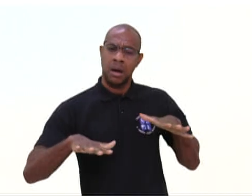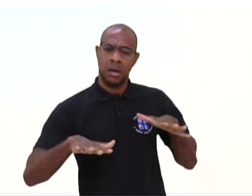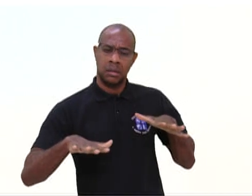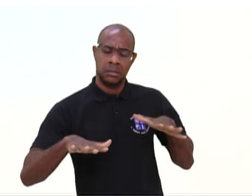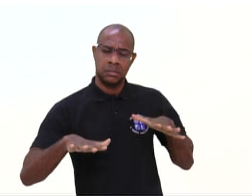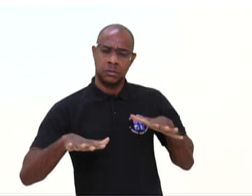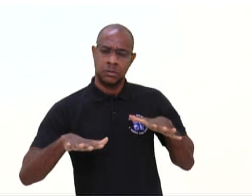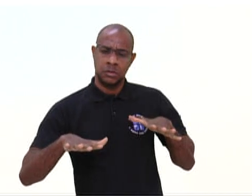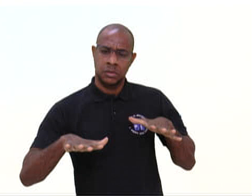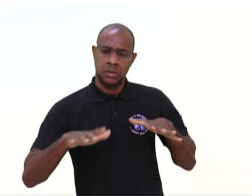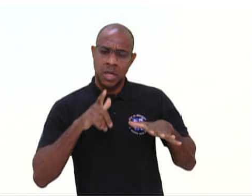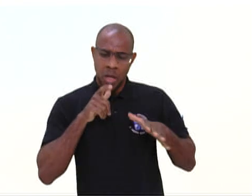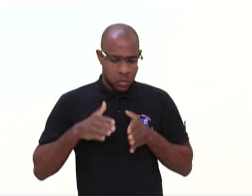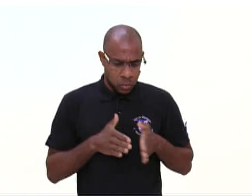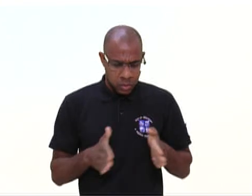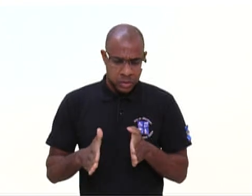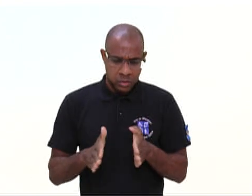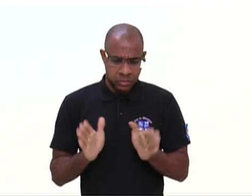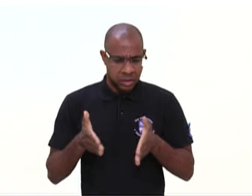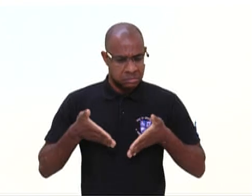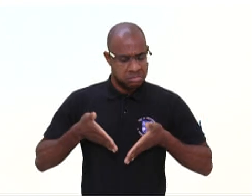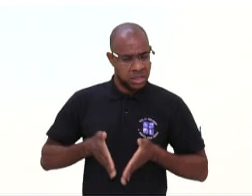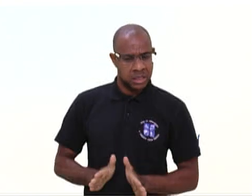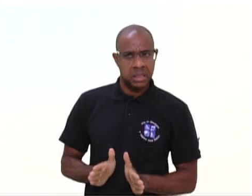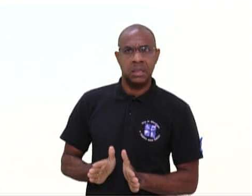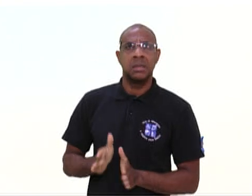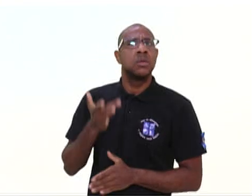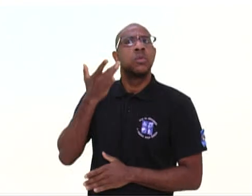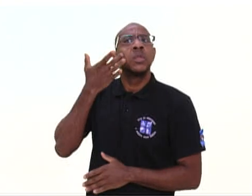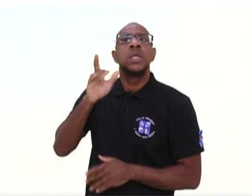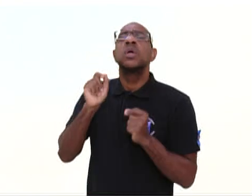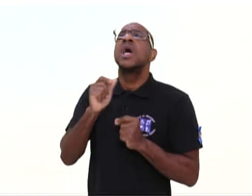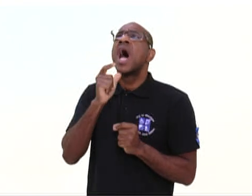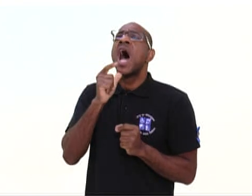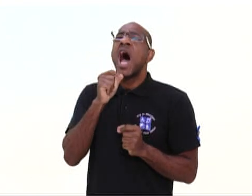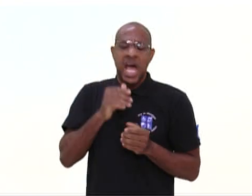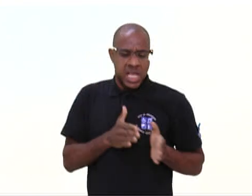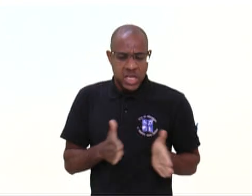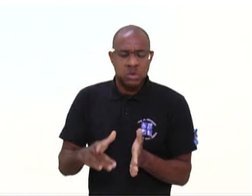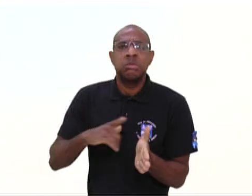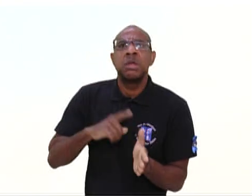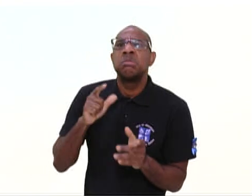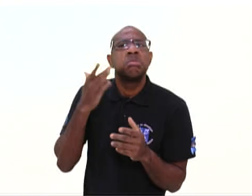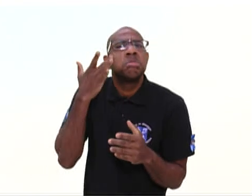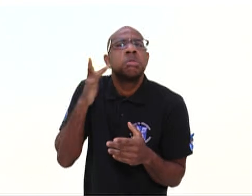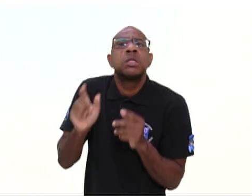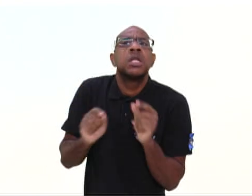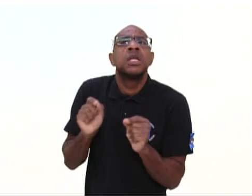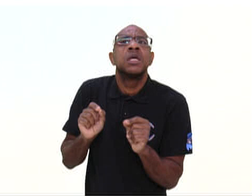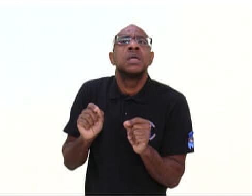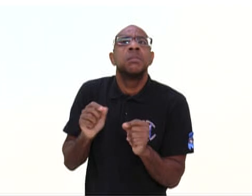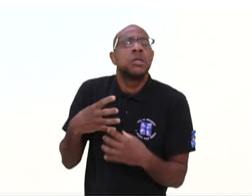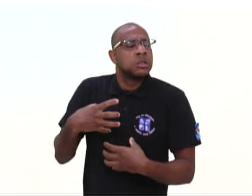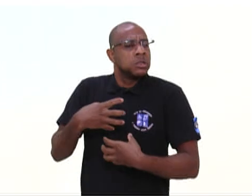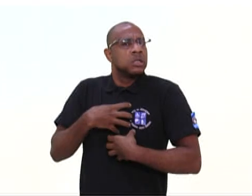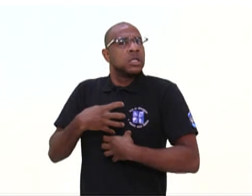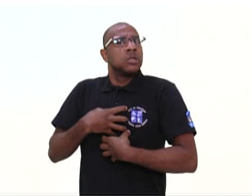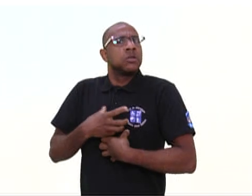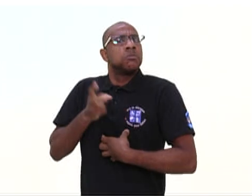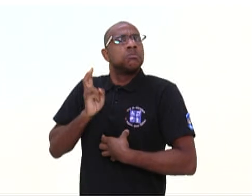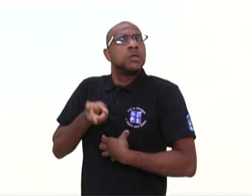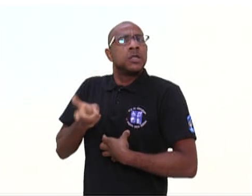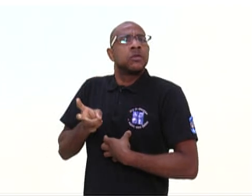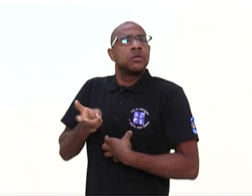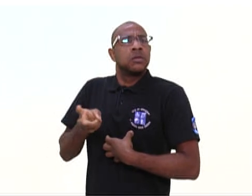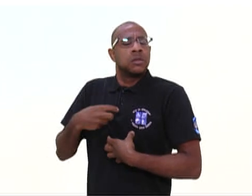rios, nascer já é caminhar. Eu não sei o que os rios têm de homem do mar, sei que se sente o mesmo e exigente